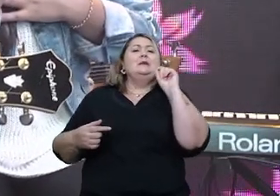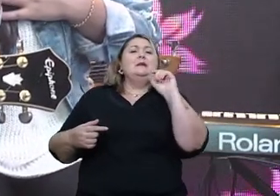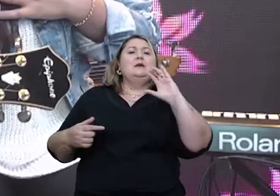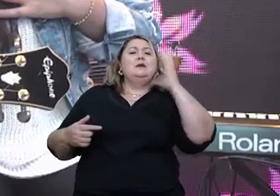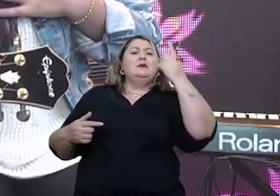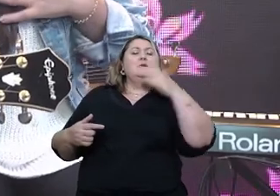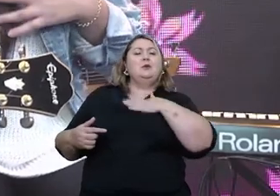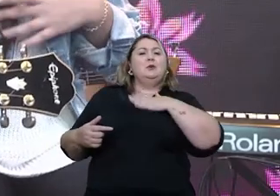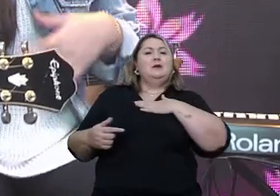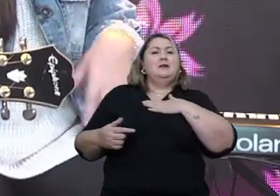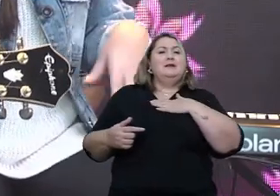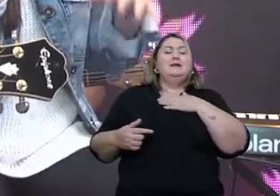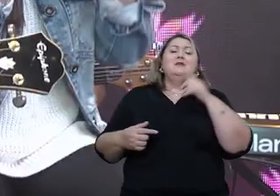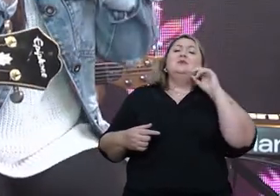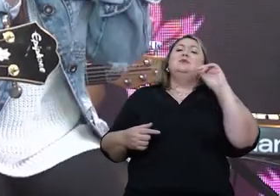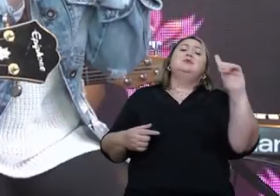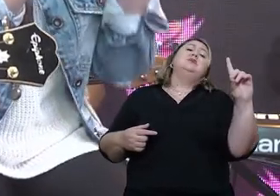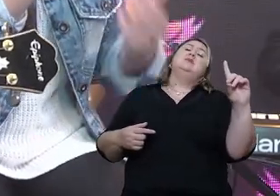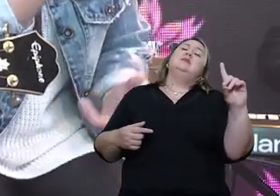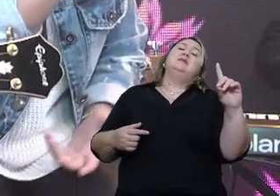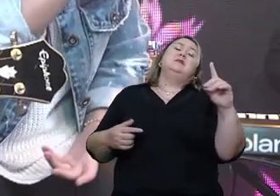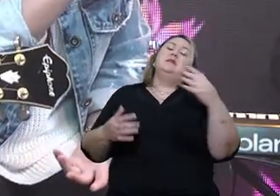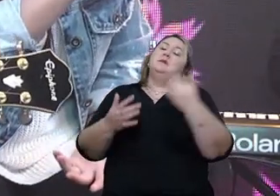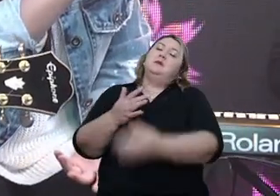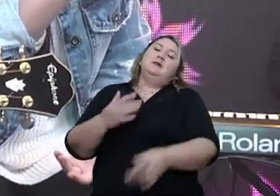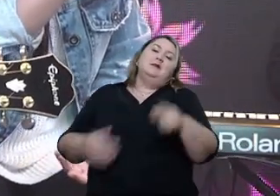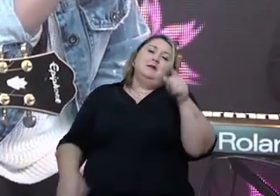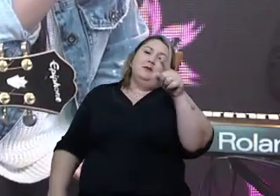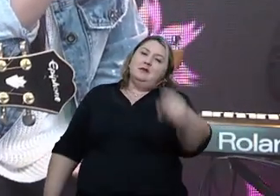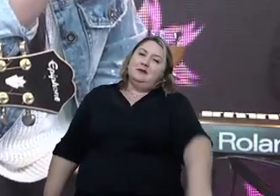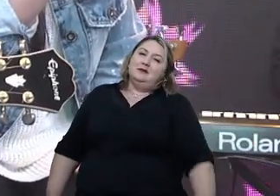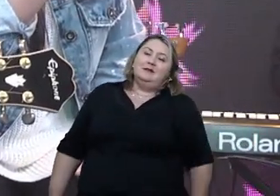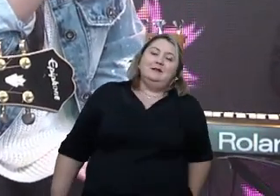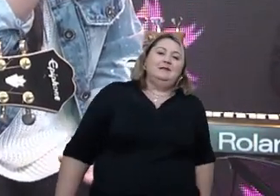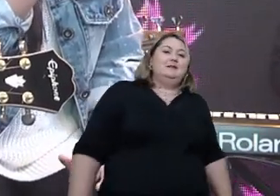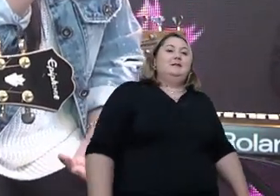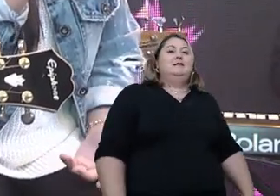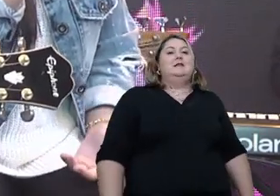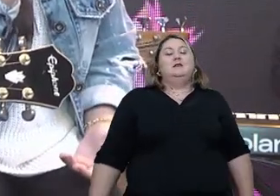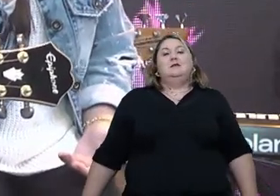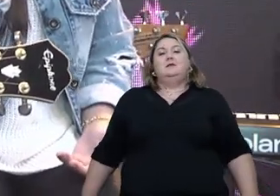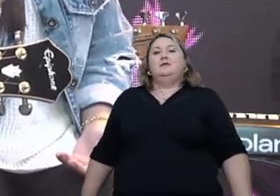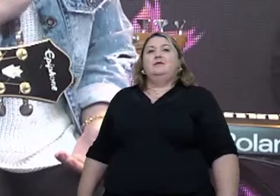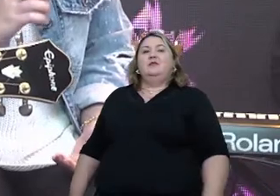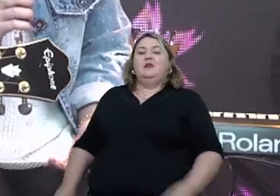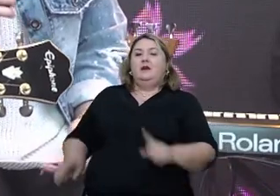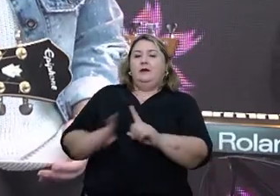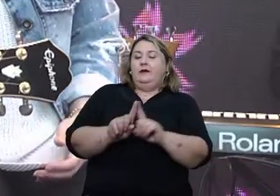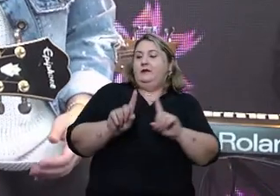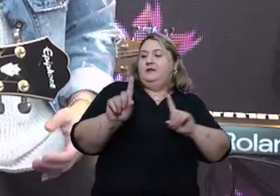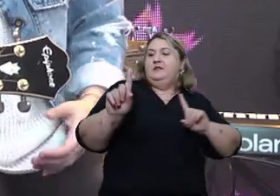que vai ser de mim se eu te perder um dia.